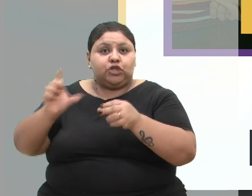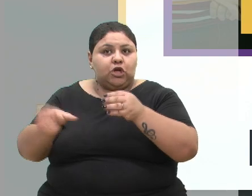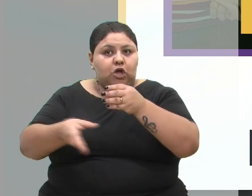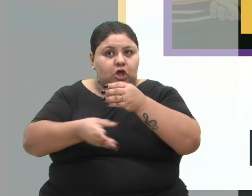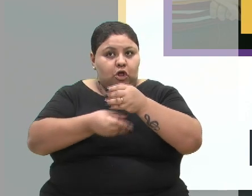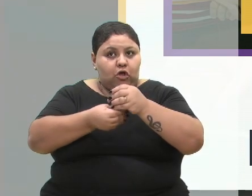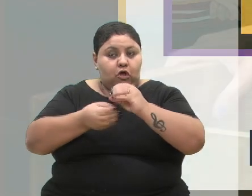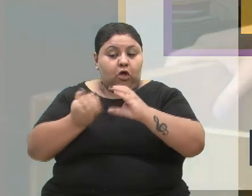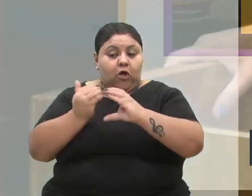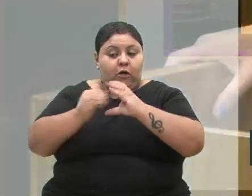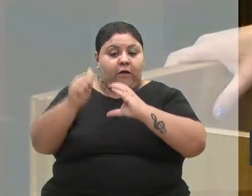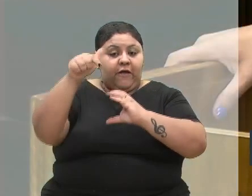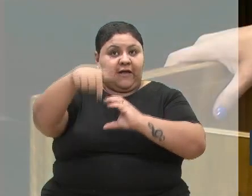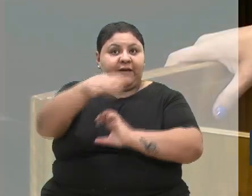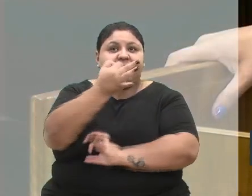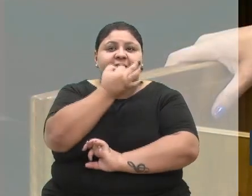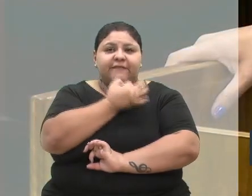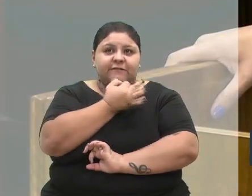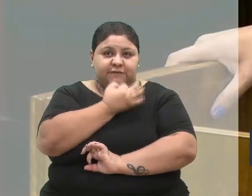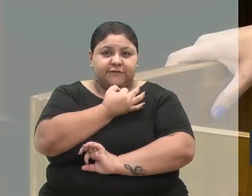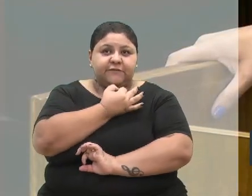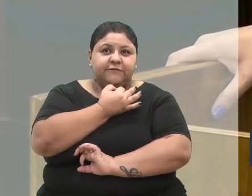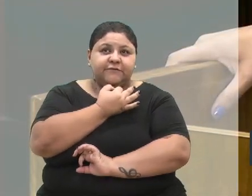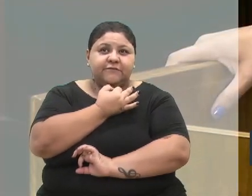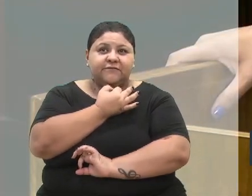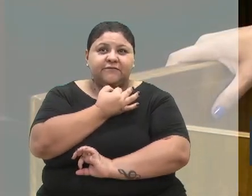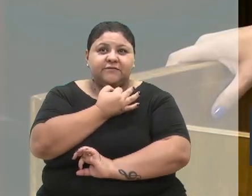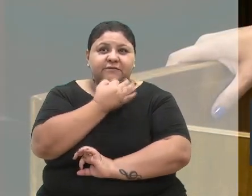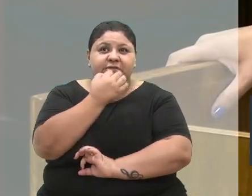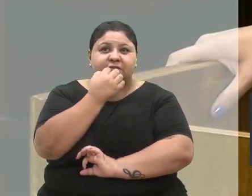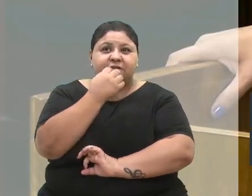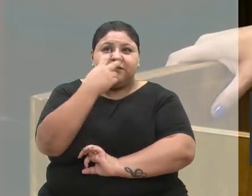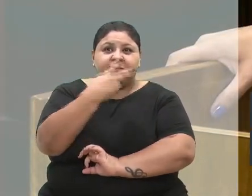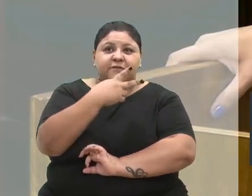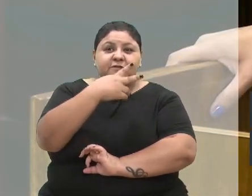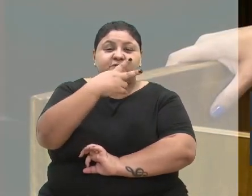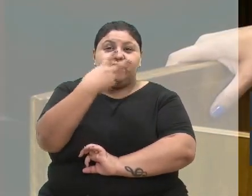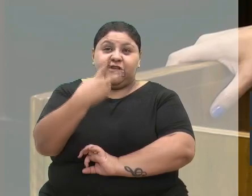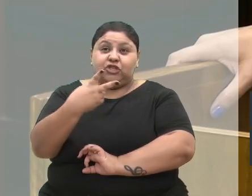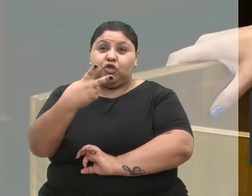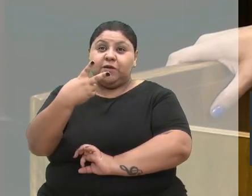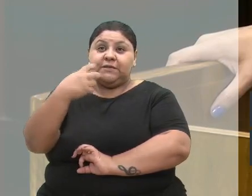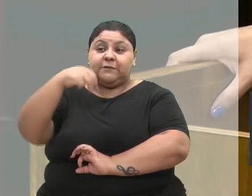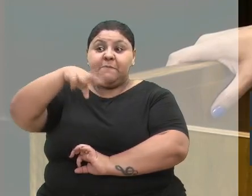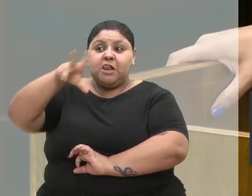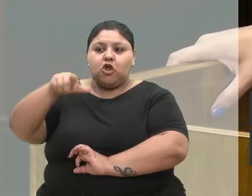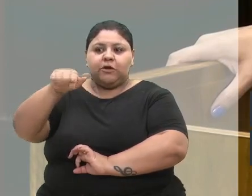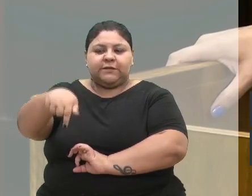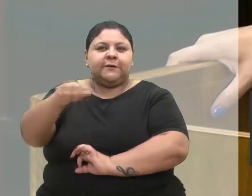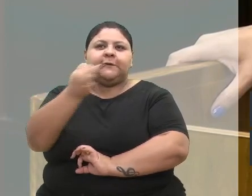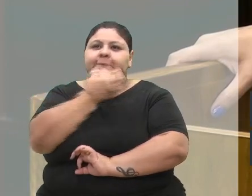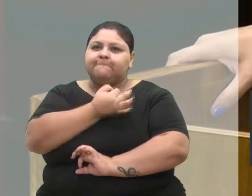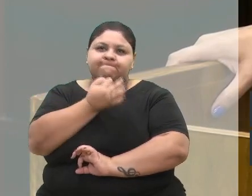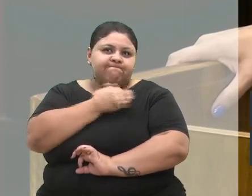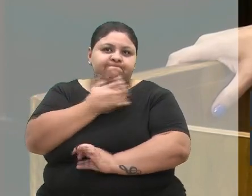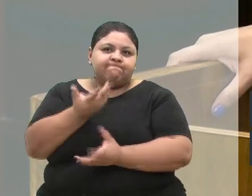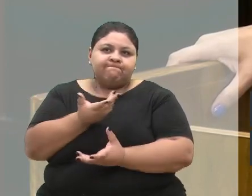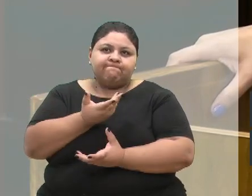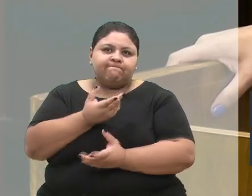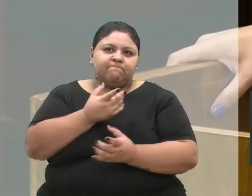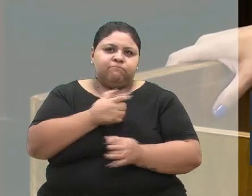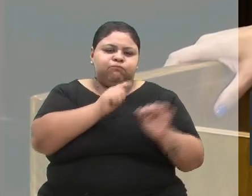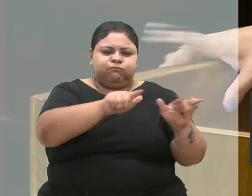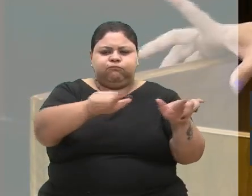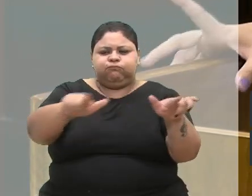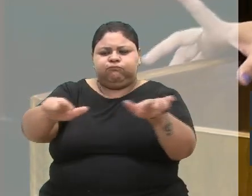estamos destinando esse ano para Caxias até o momento, são 22 milhões para Caxias do Sul. Então, é recurso em diversas